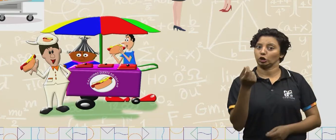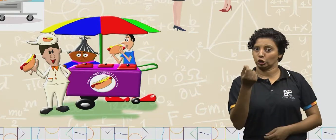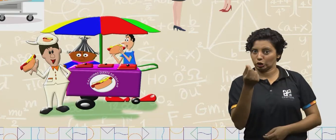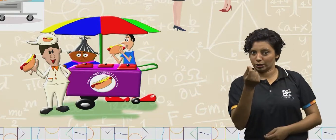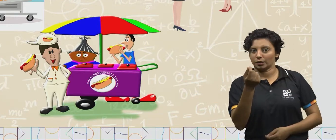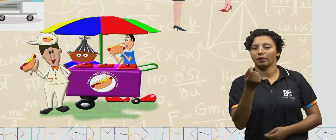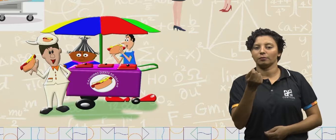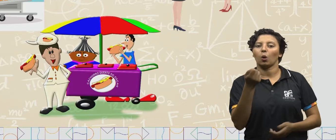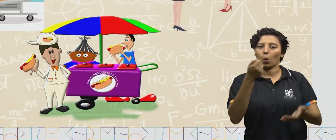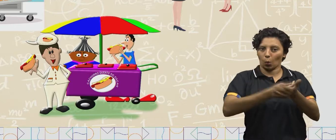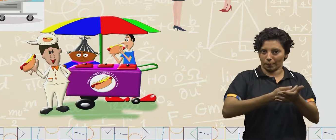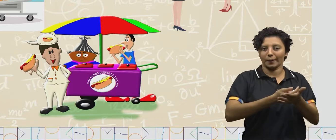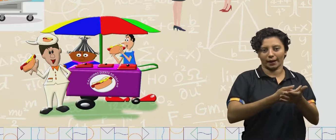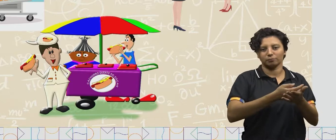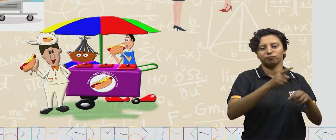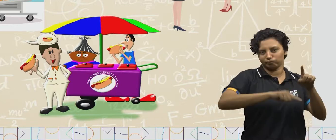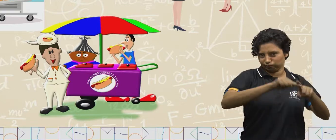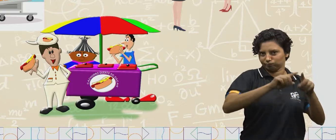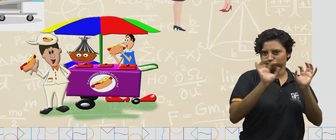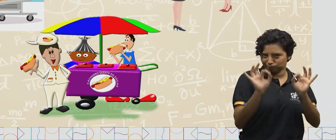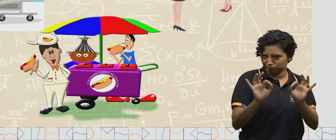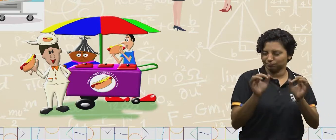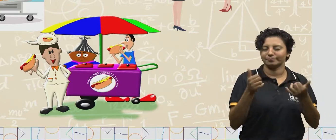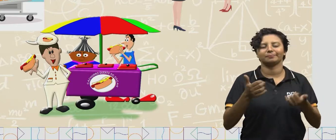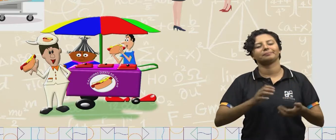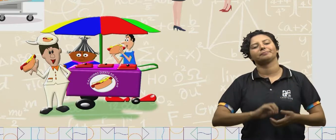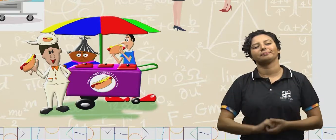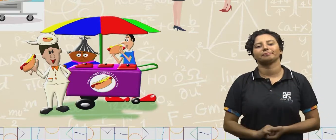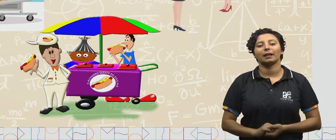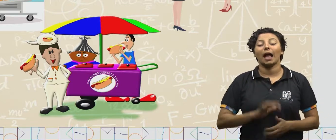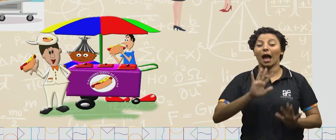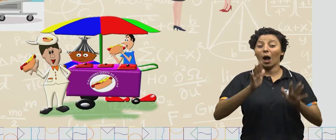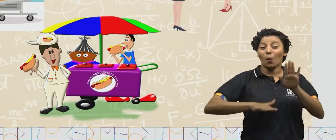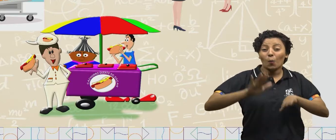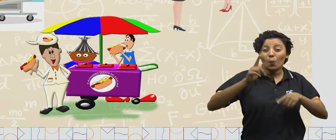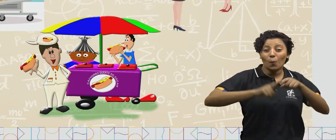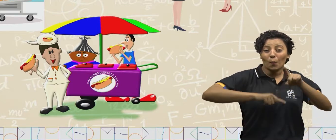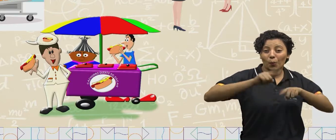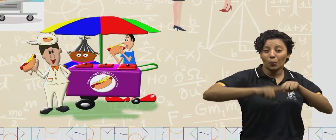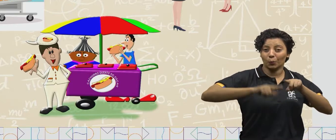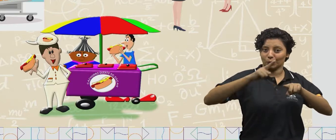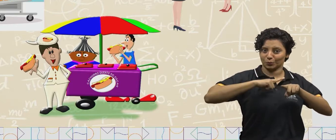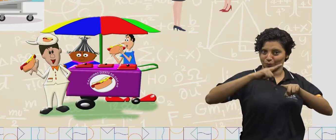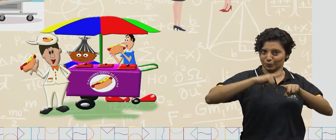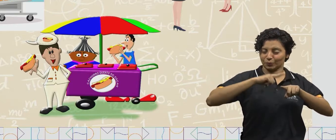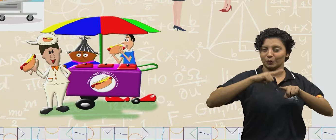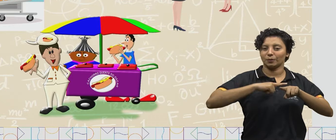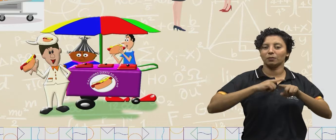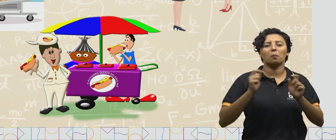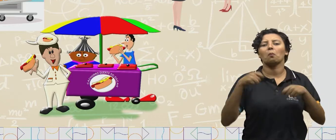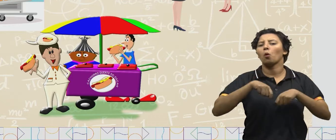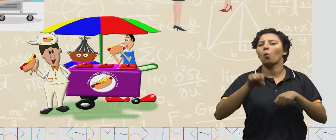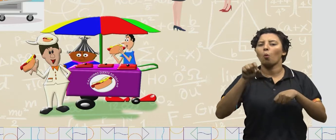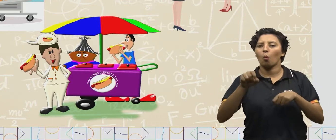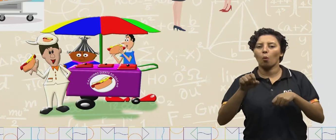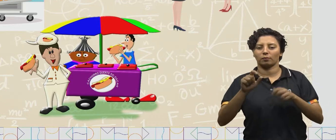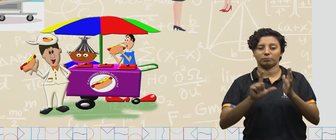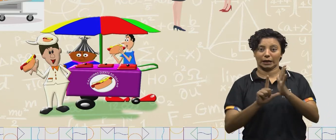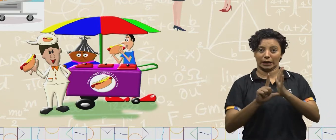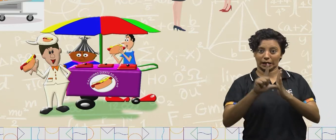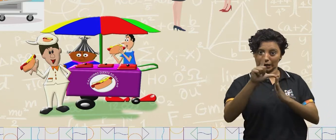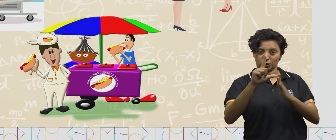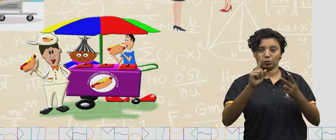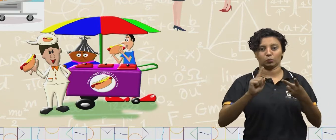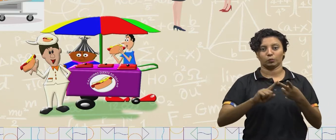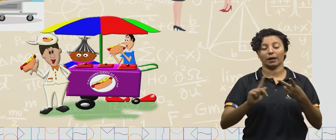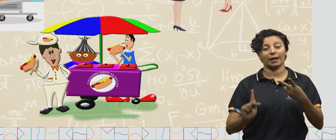em troca desse produto comprado. Alguns desses produtos que adquirimos podem ser medidos em